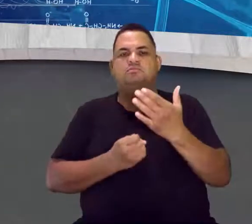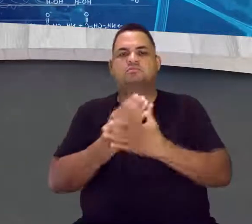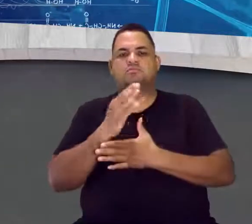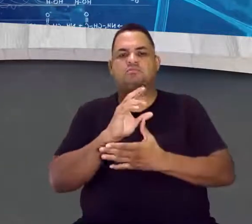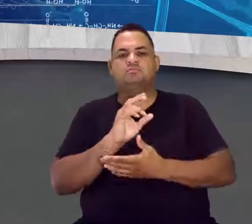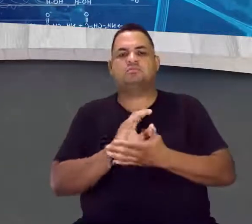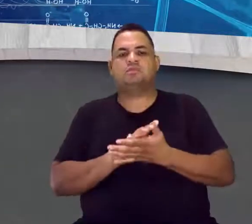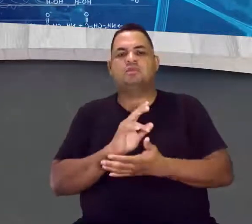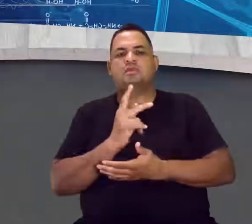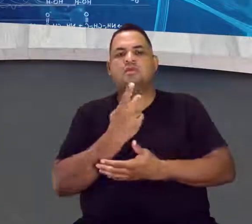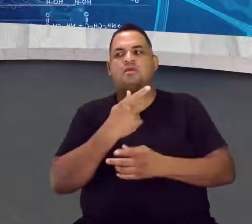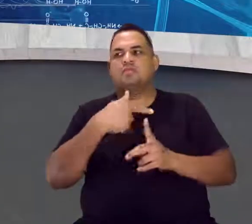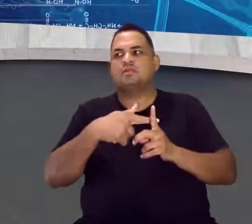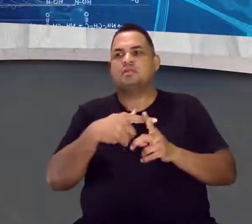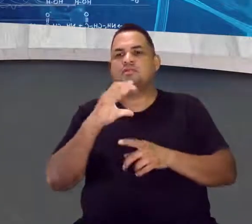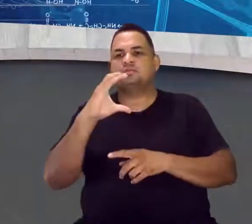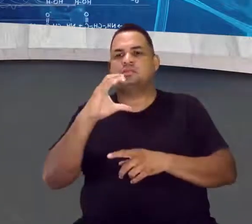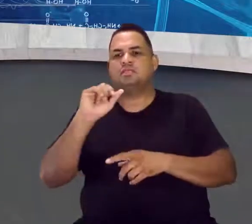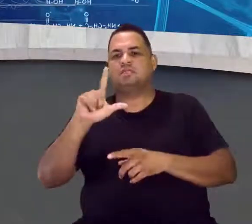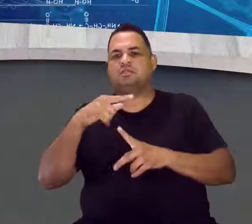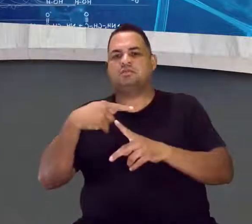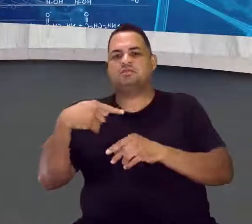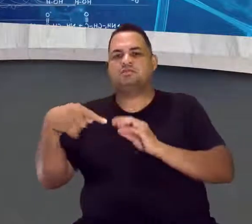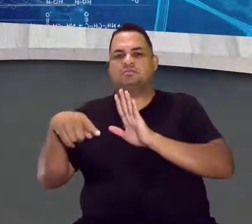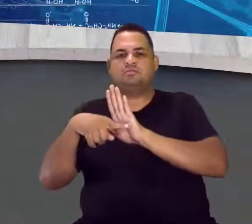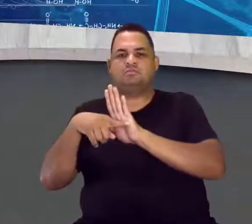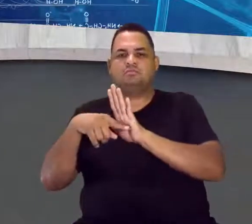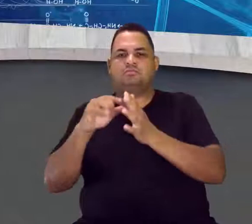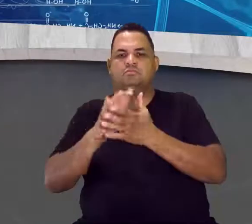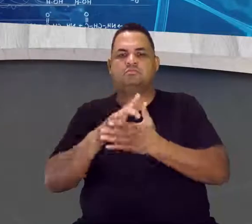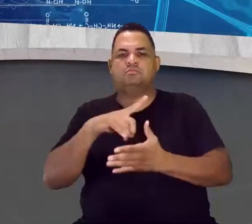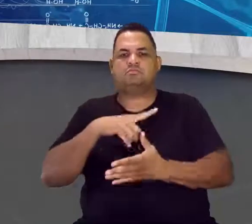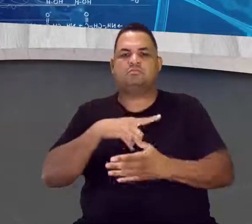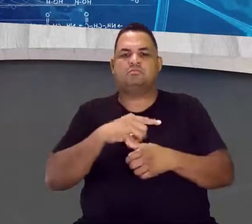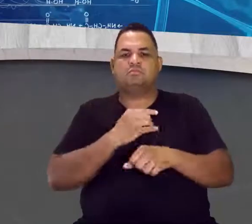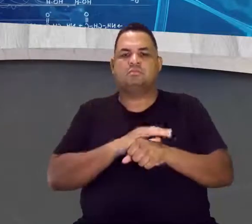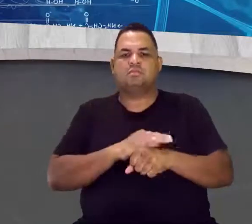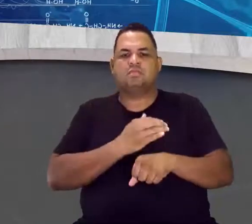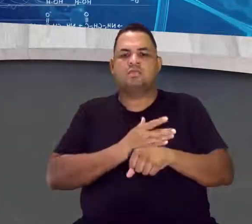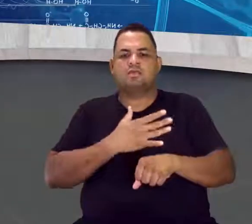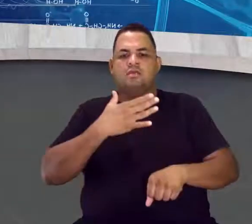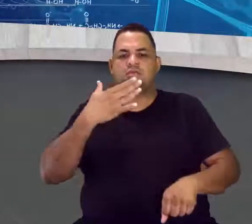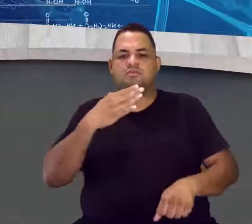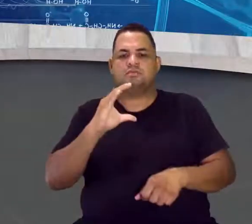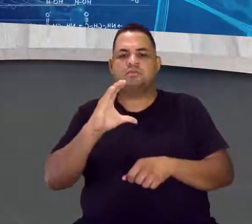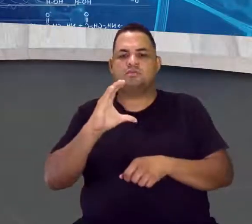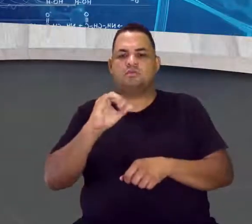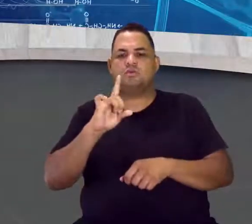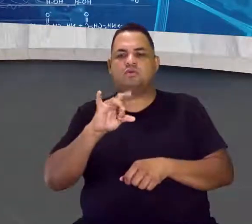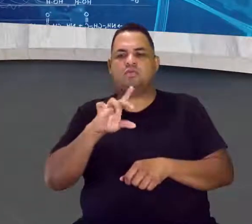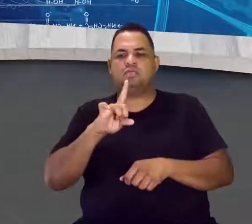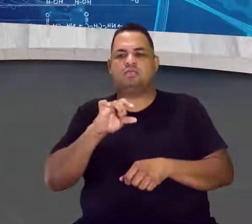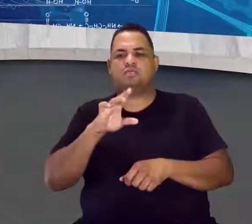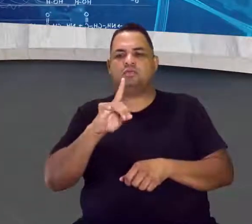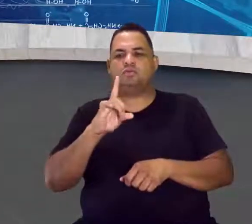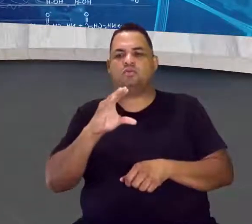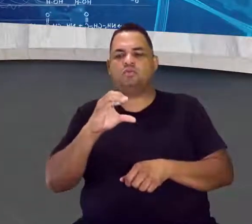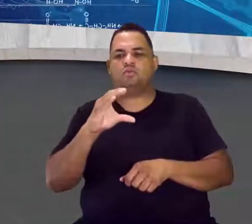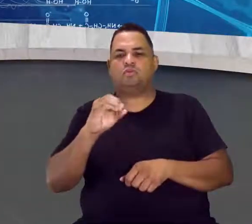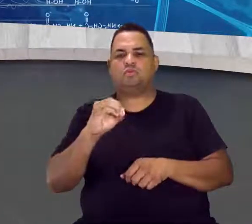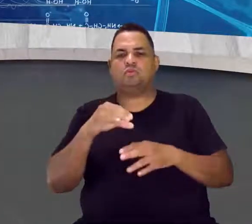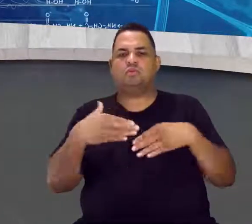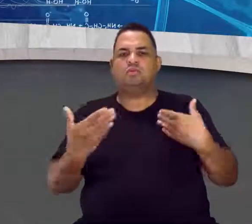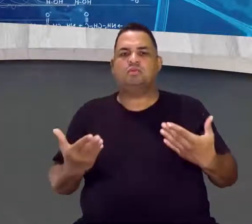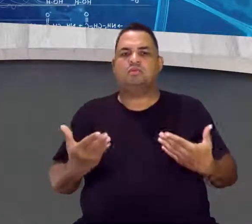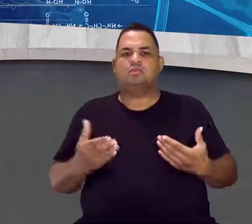o Cl-. E aí sim a gente tem o ácido clorídrico. E por isso que a